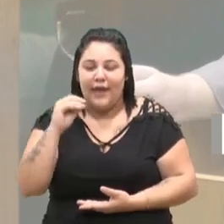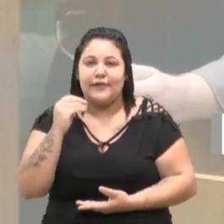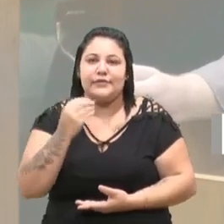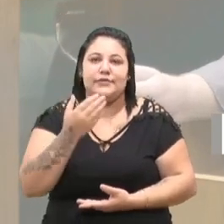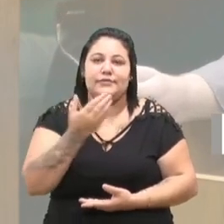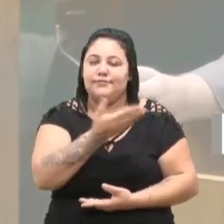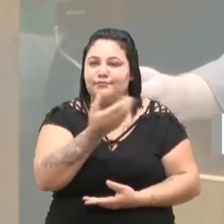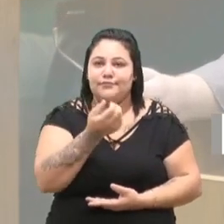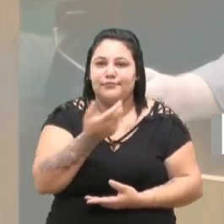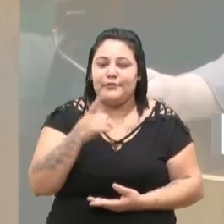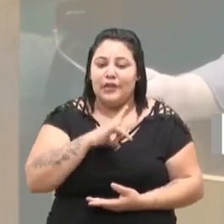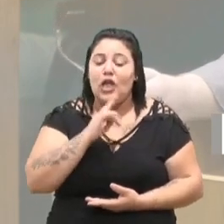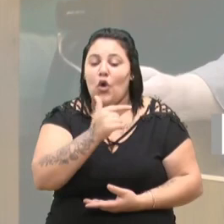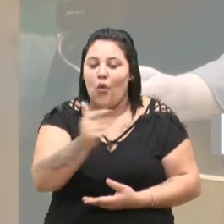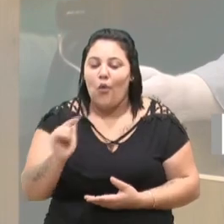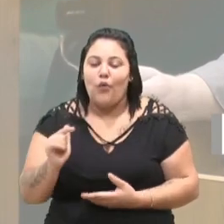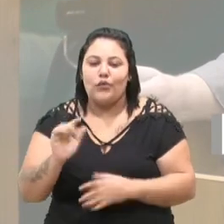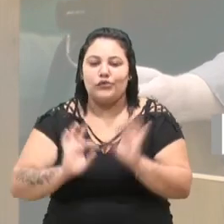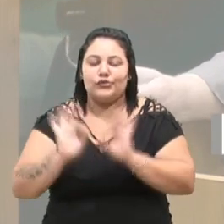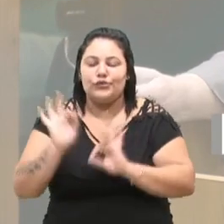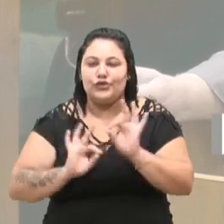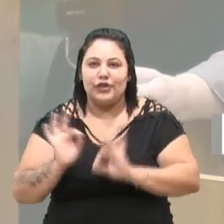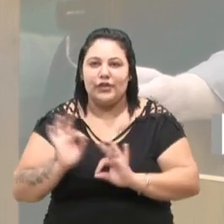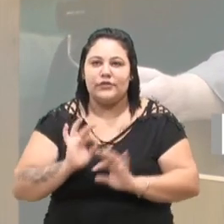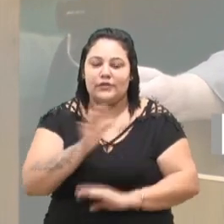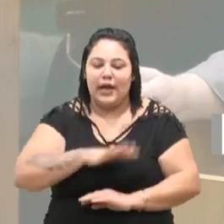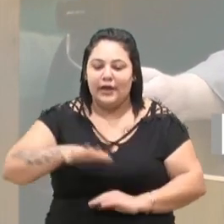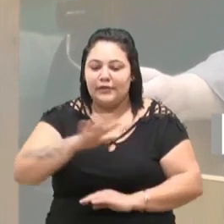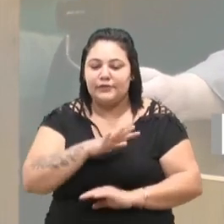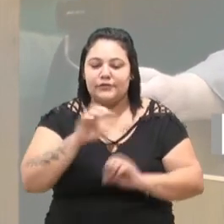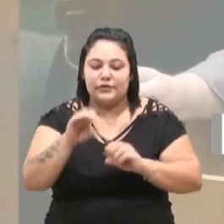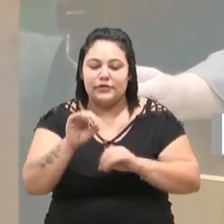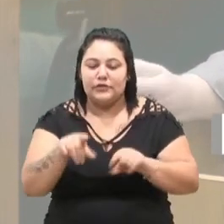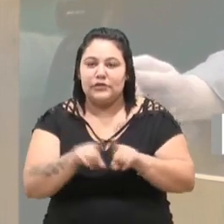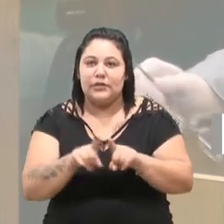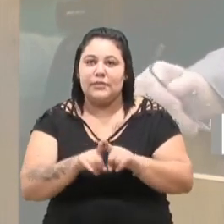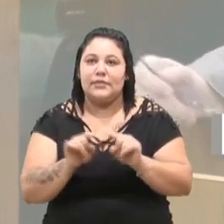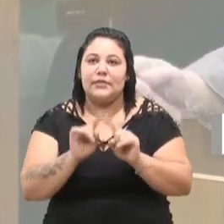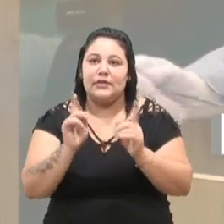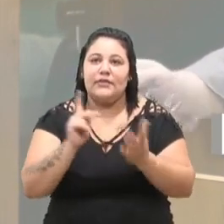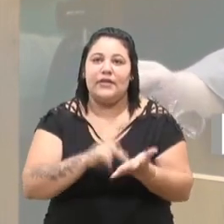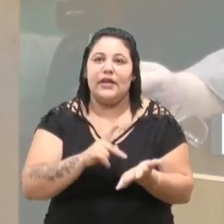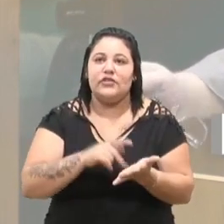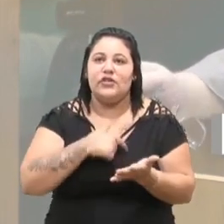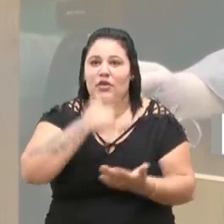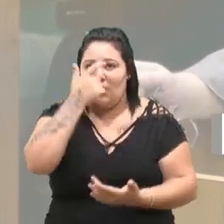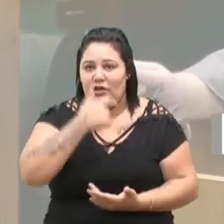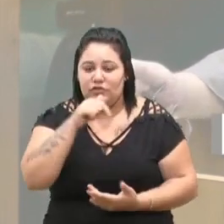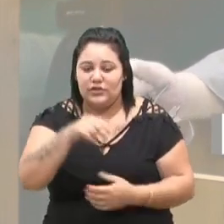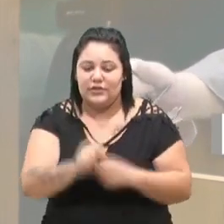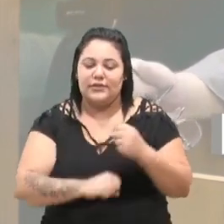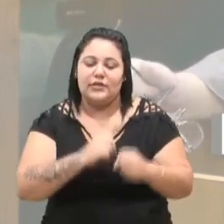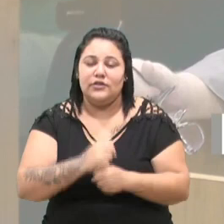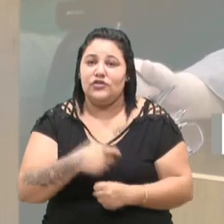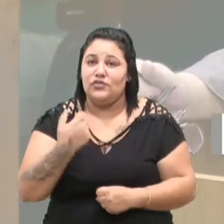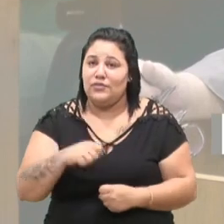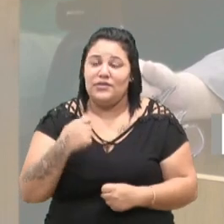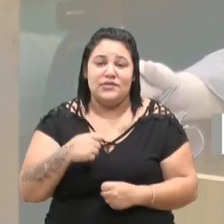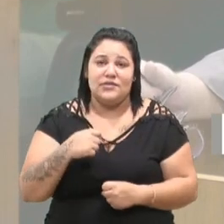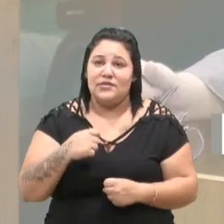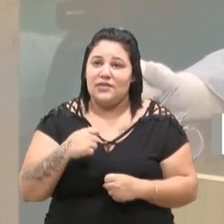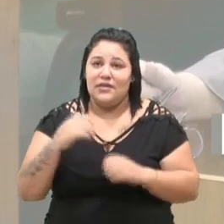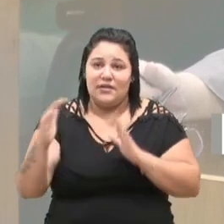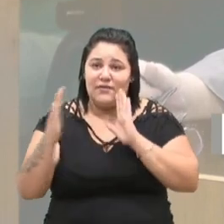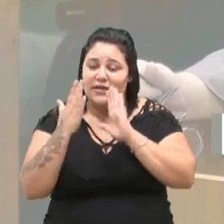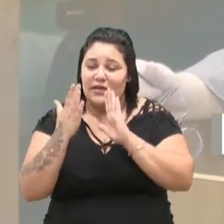vereador. Estamos com outros projetos sobre a questão da educação, mas eu acho que esse ano a gente tem que virar essa página e